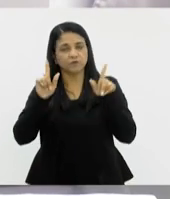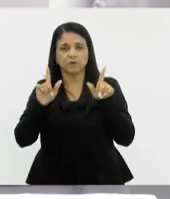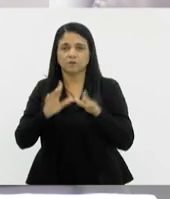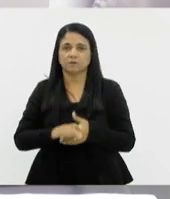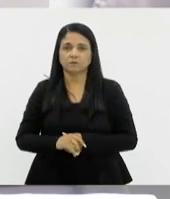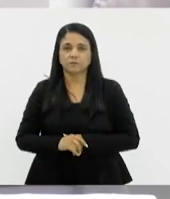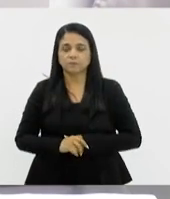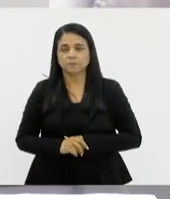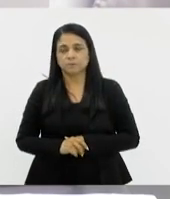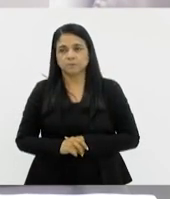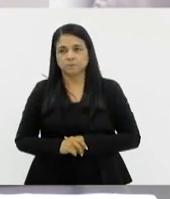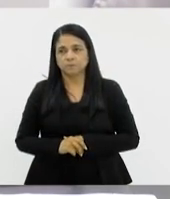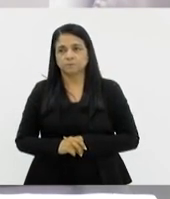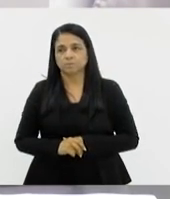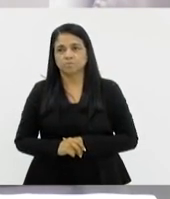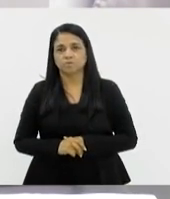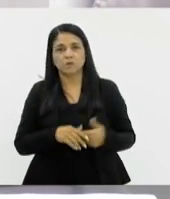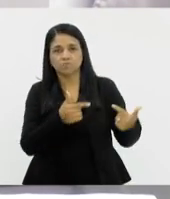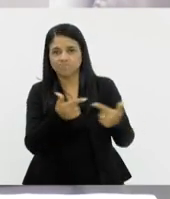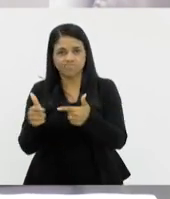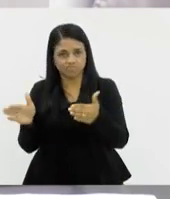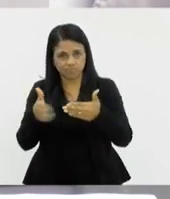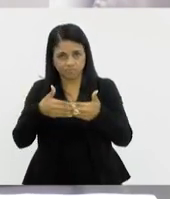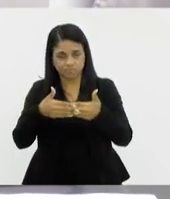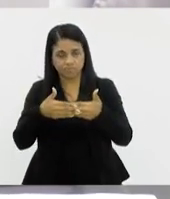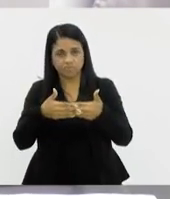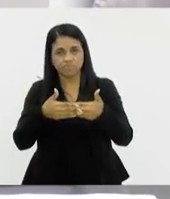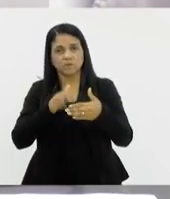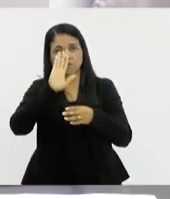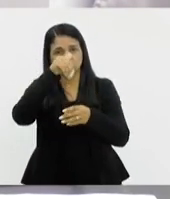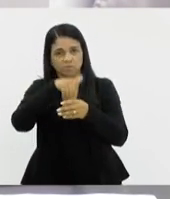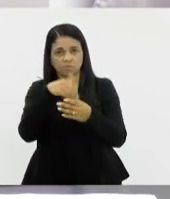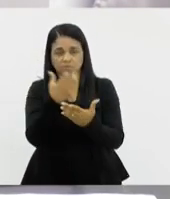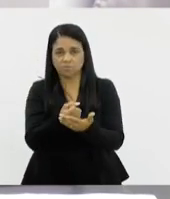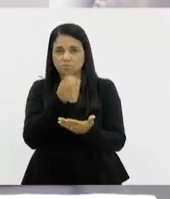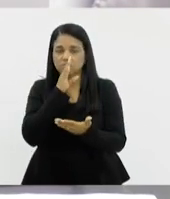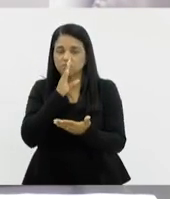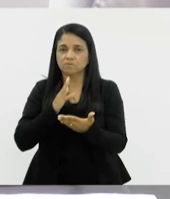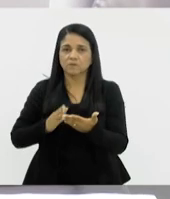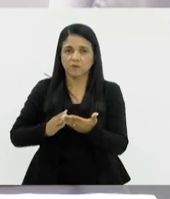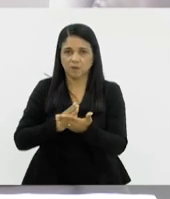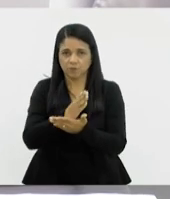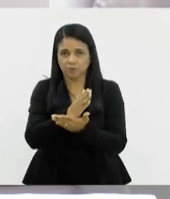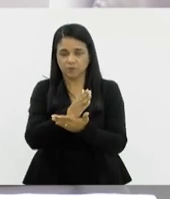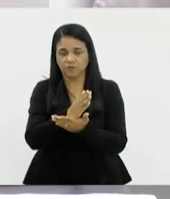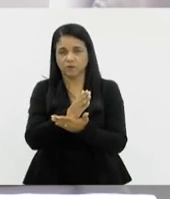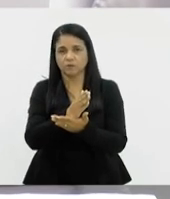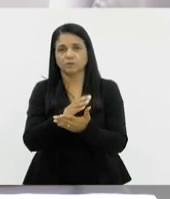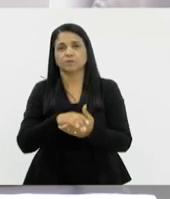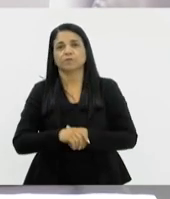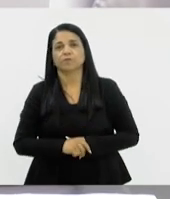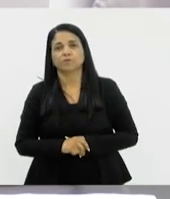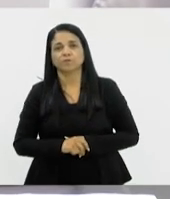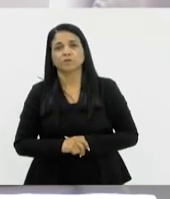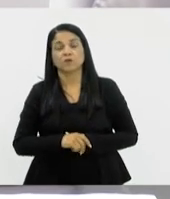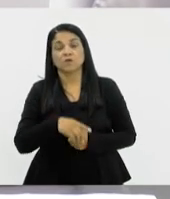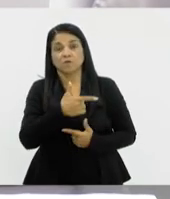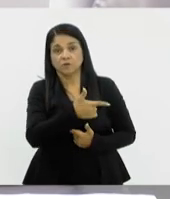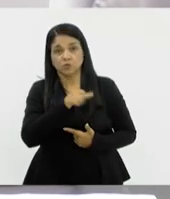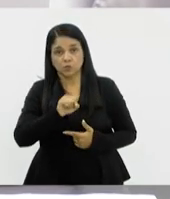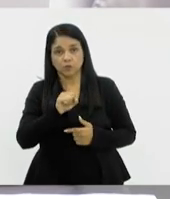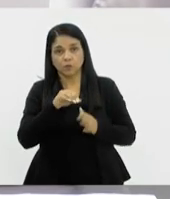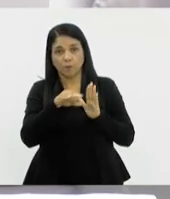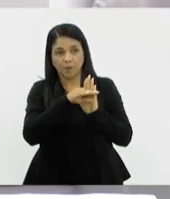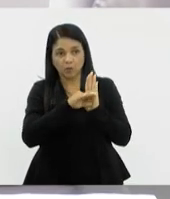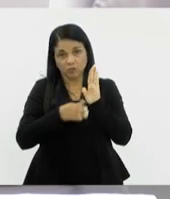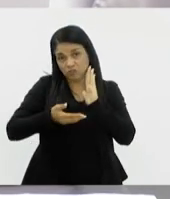constitucionalidade. Não havendo quem queira discutir, encerrada a discussão, em votação, senhores que aprovam, permaneçam como estão. Aprovado. O 28 da pauta